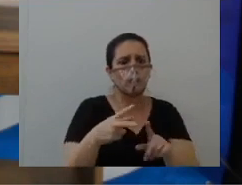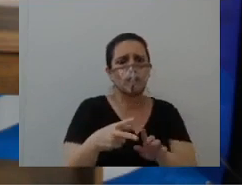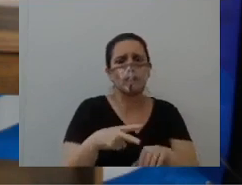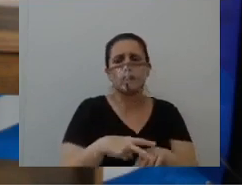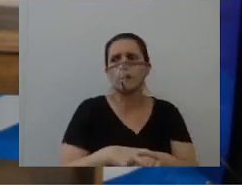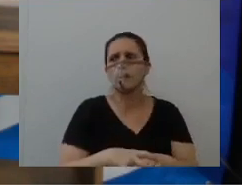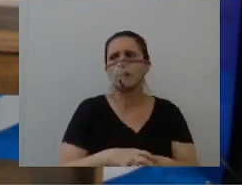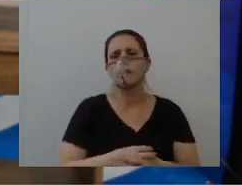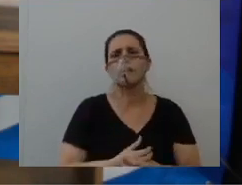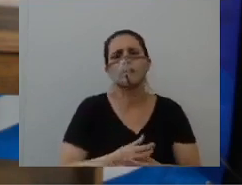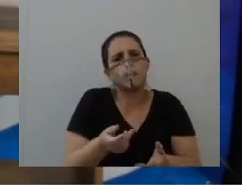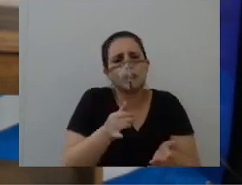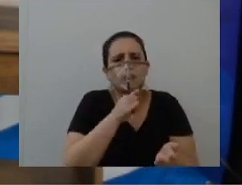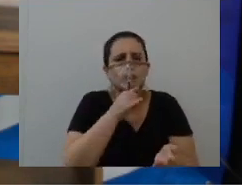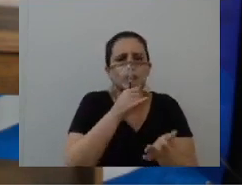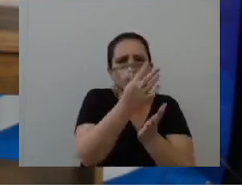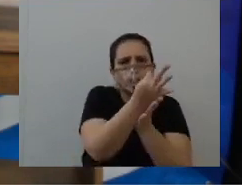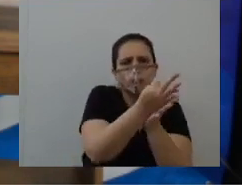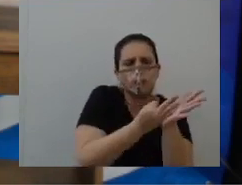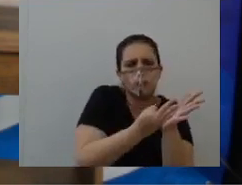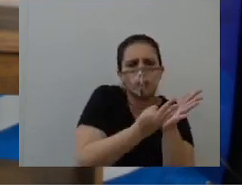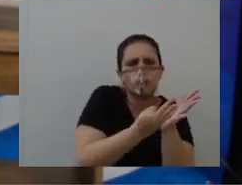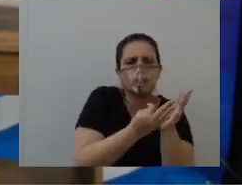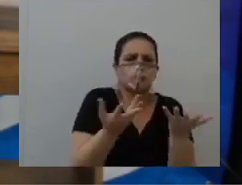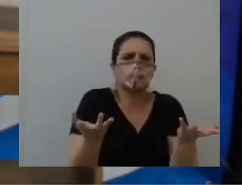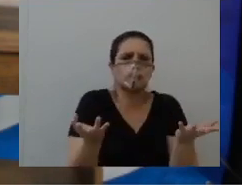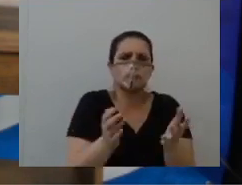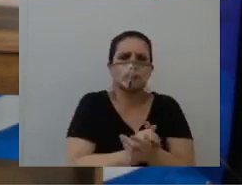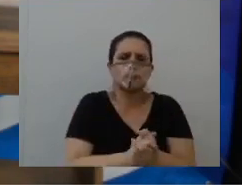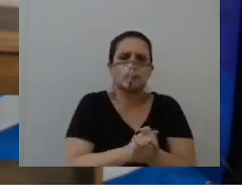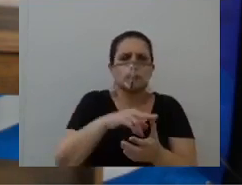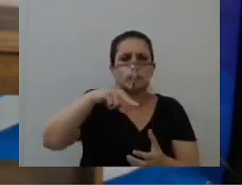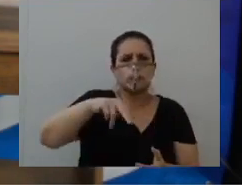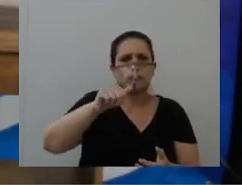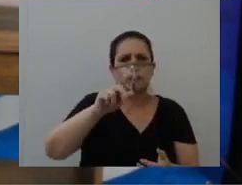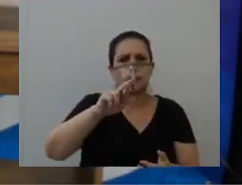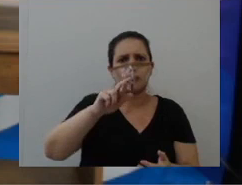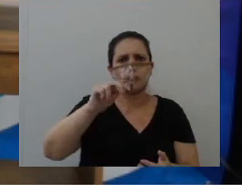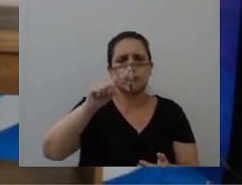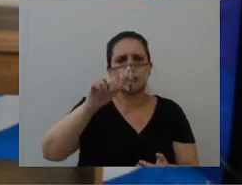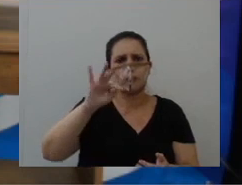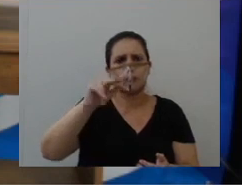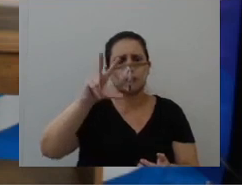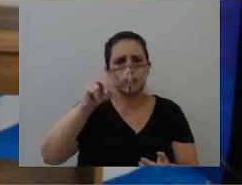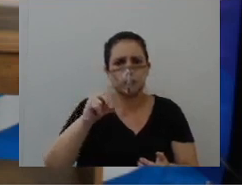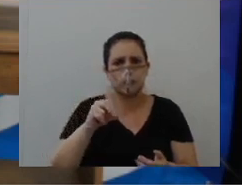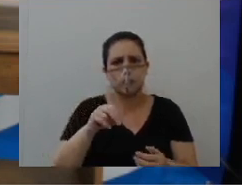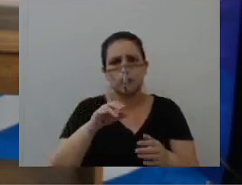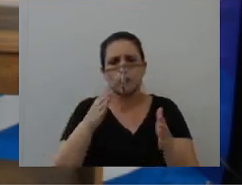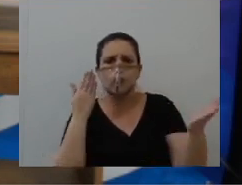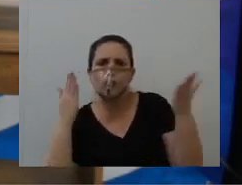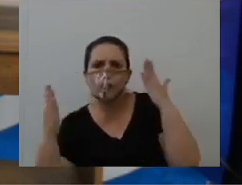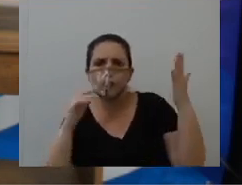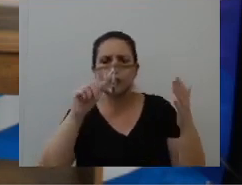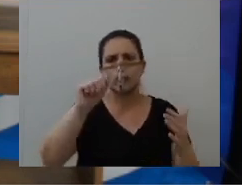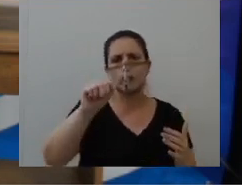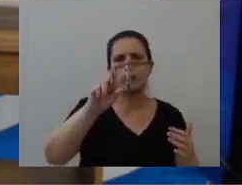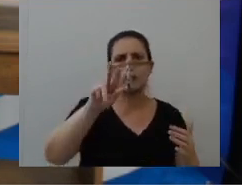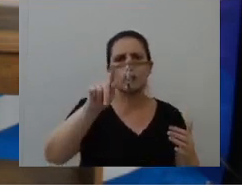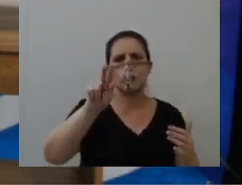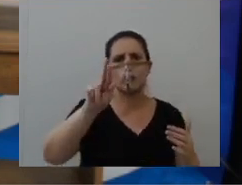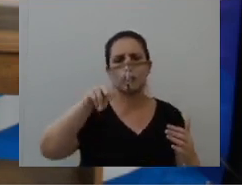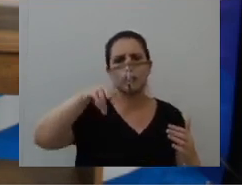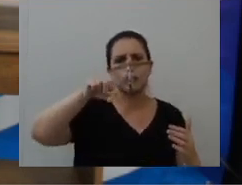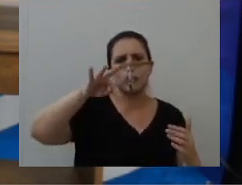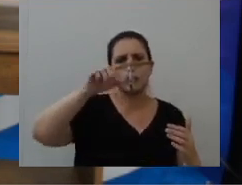pega um texto narrativo, né, a tipologia narrativa e compara com a argumentação. Você pega, por exemplo, um romance de Jorge Amado.